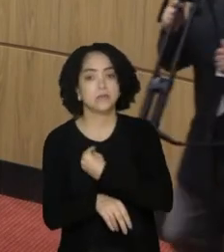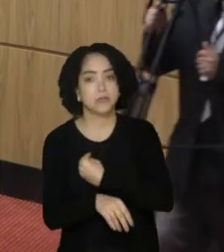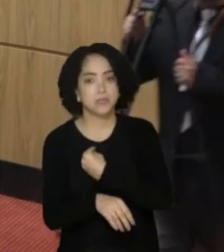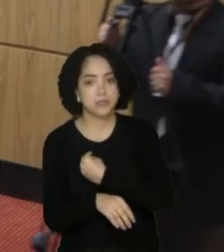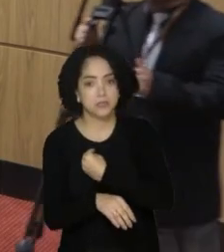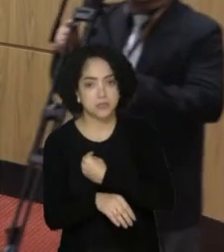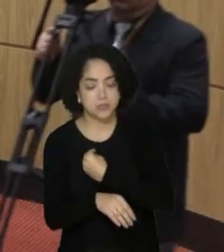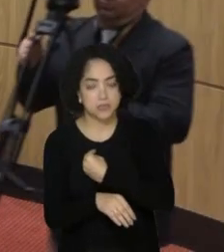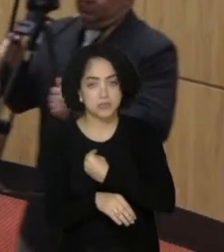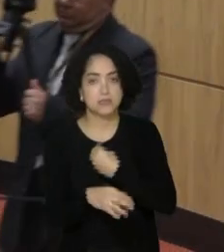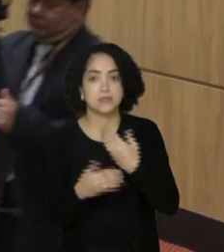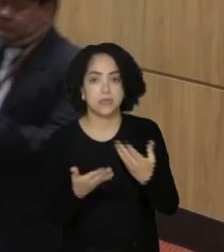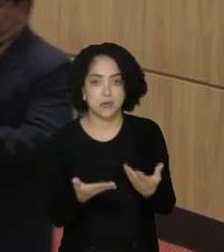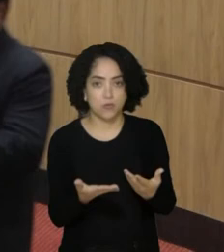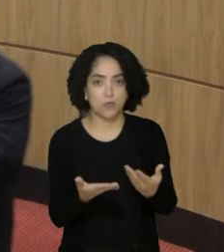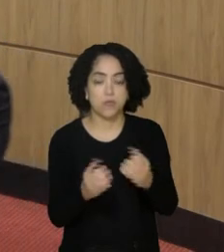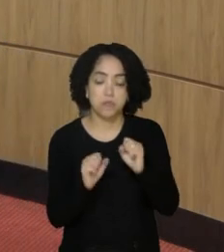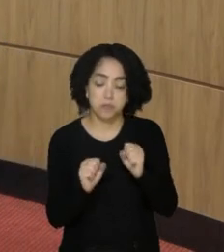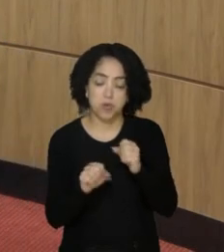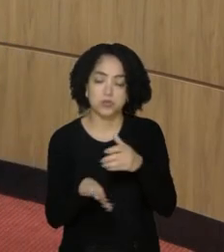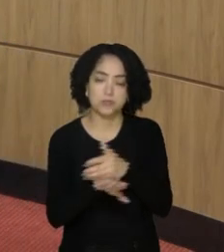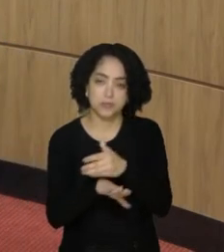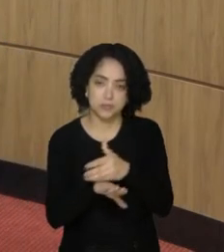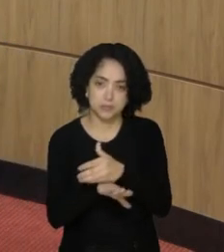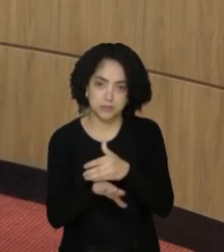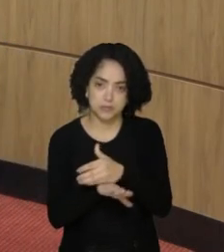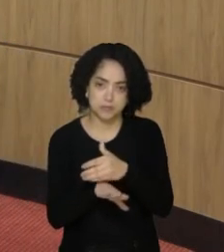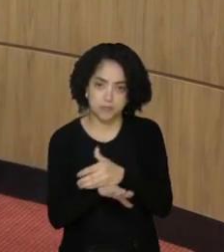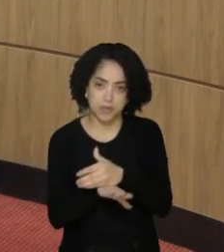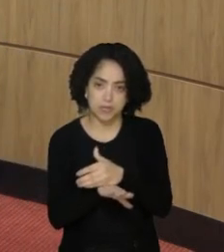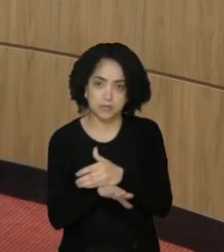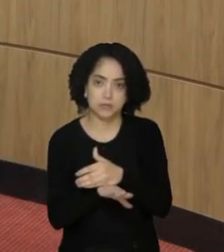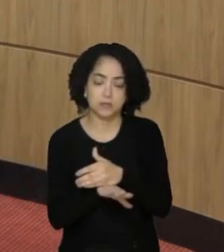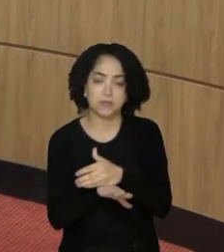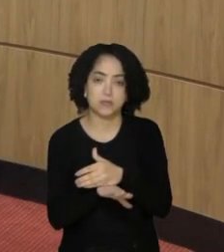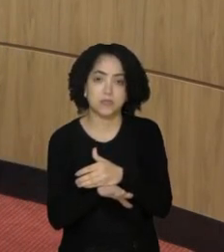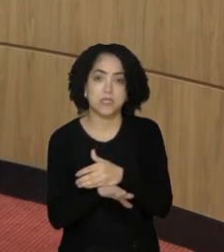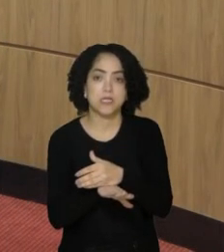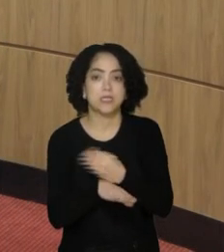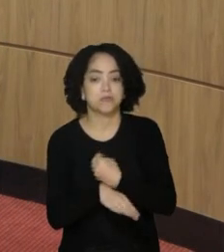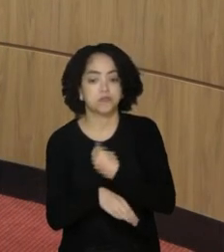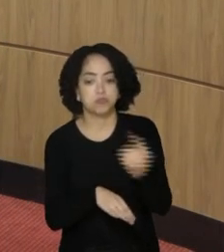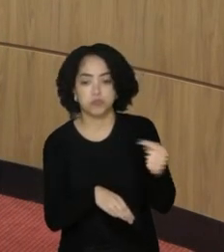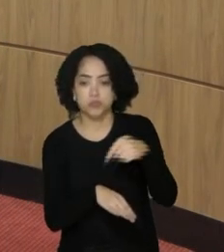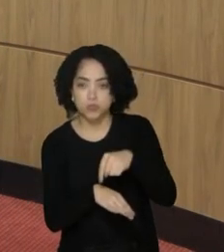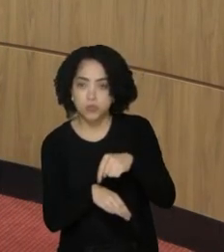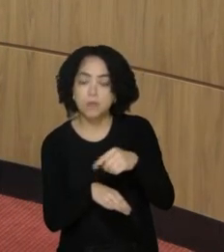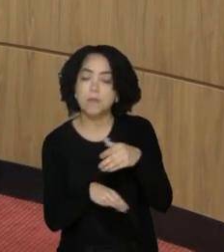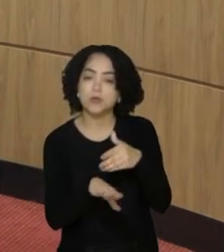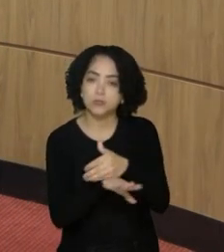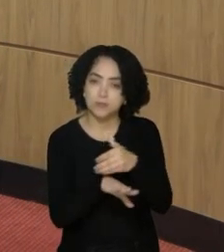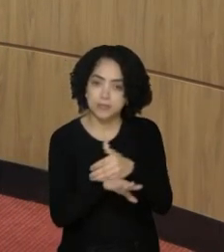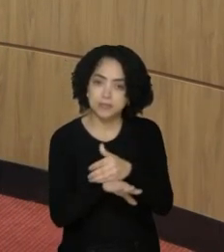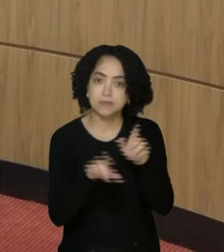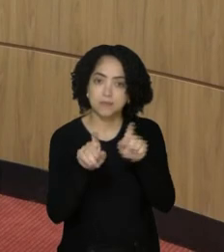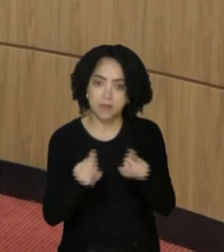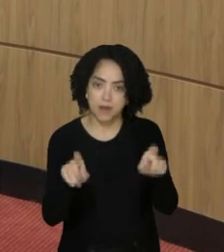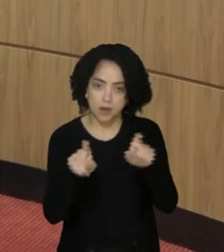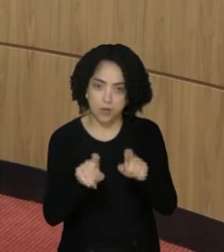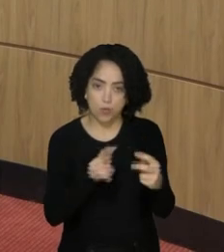no plenário poderão participar da sessão e os que não estiverem aqui poderão participar de forma de